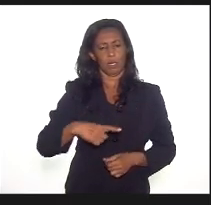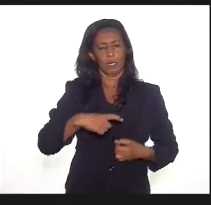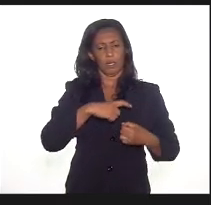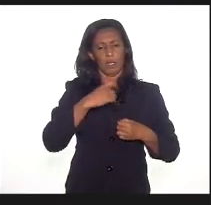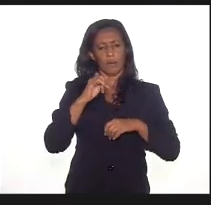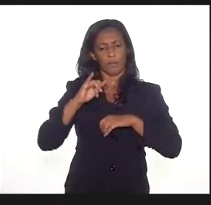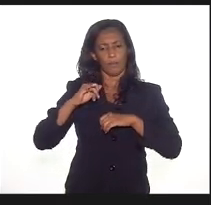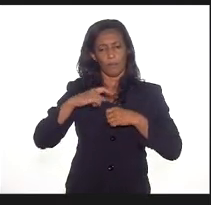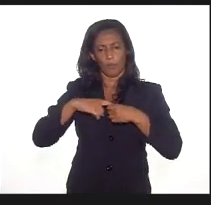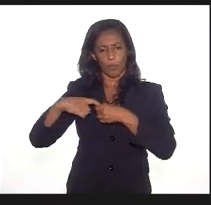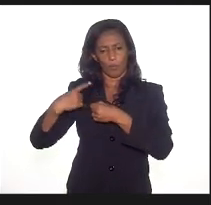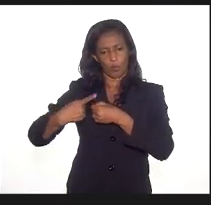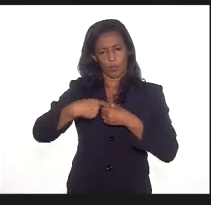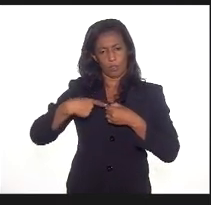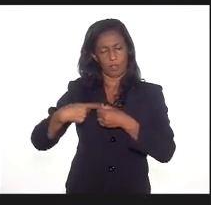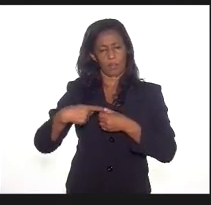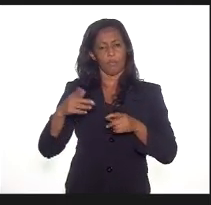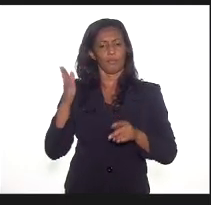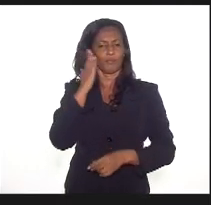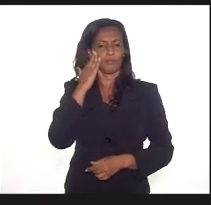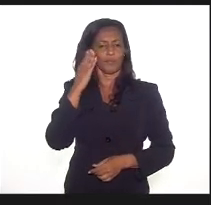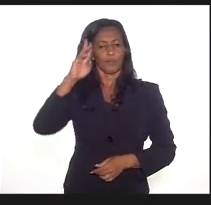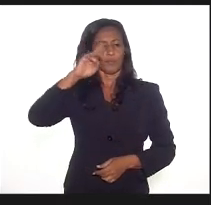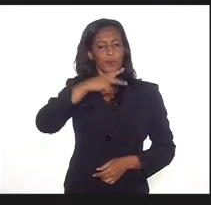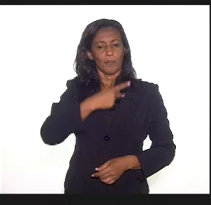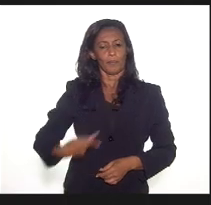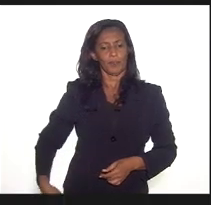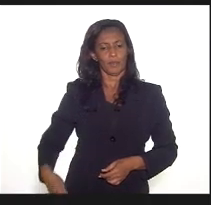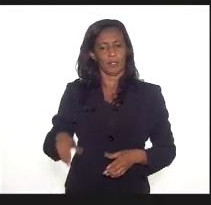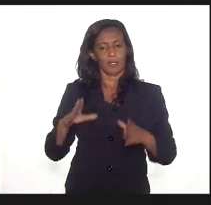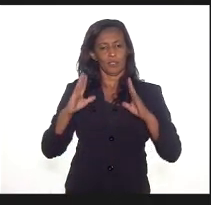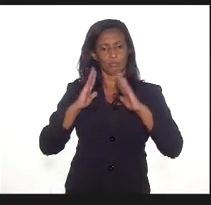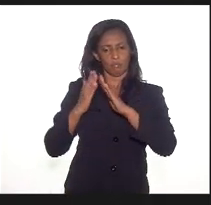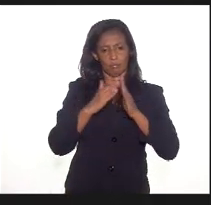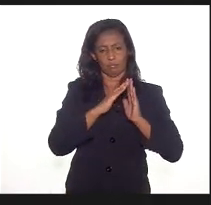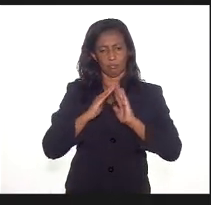sei também, como presidente da Comissão de Habitação, as